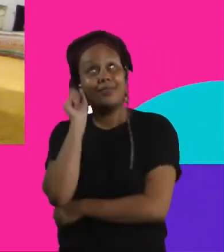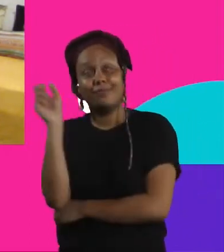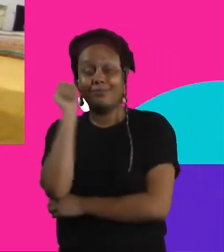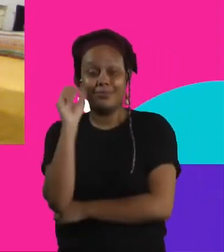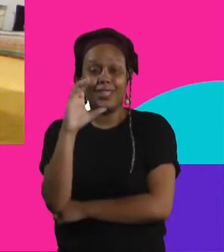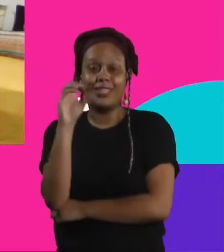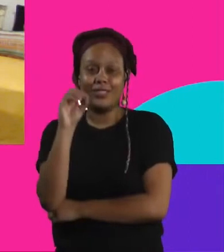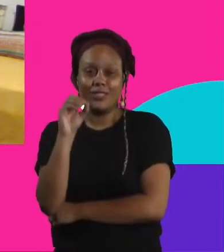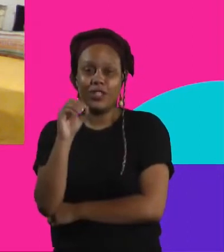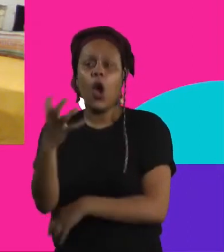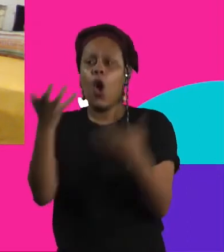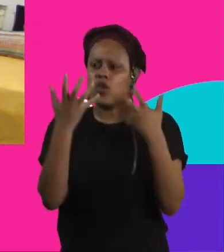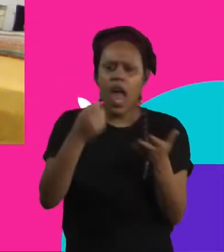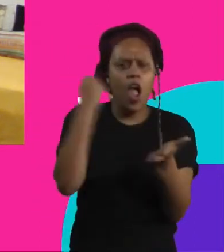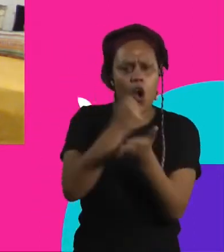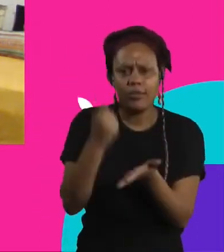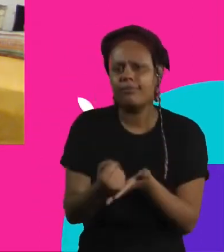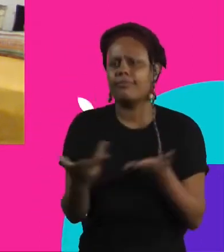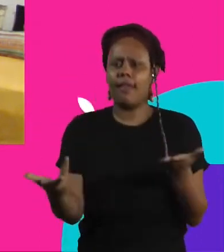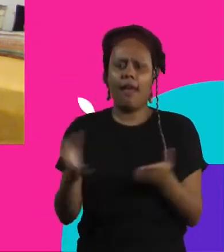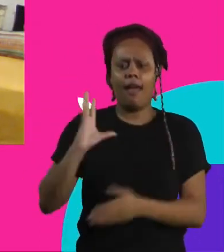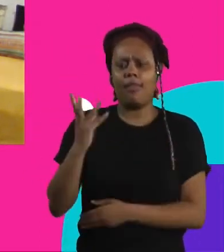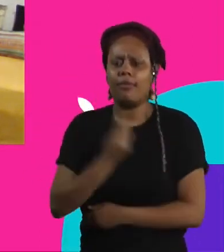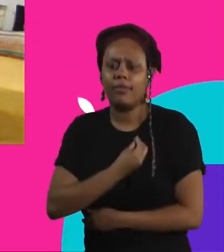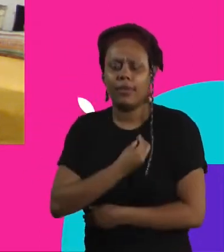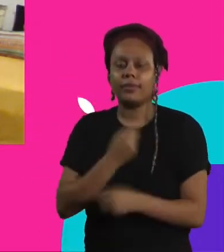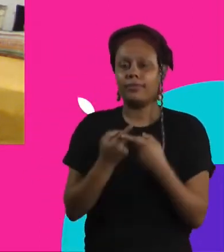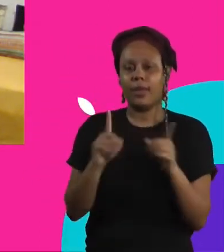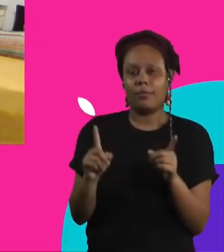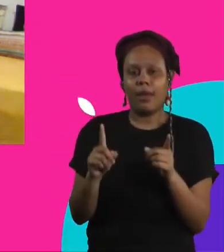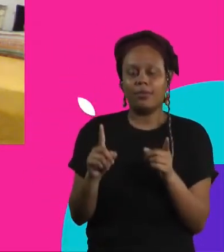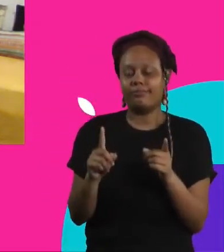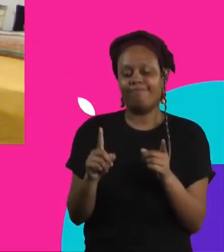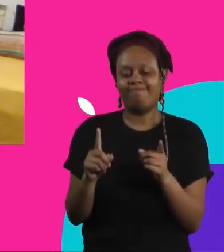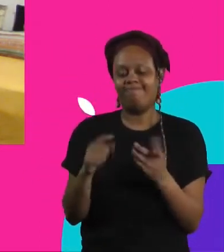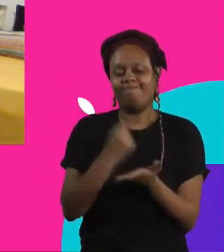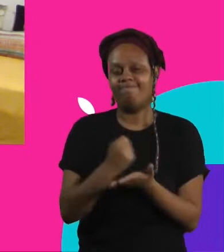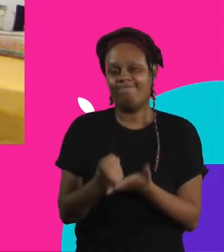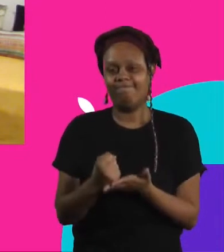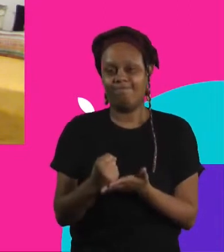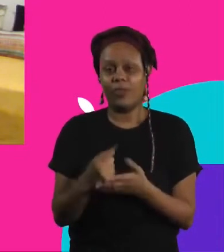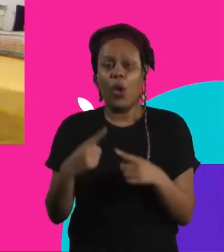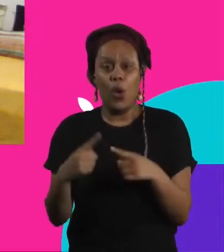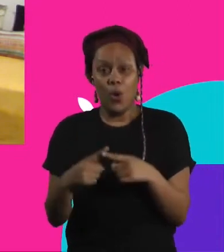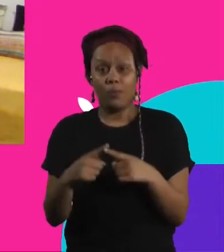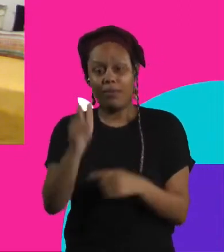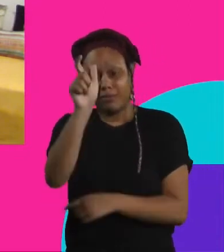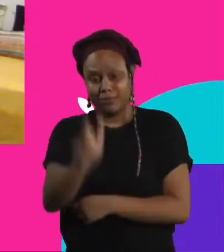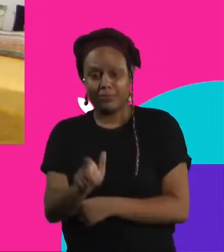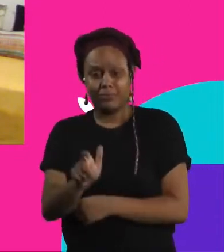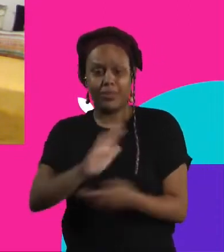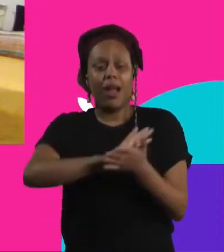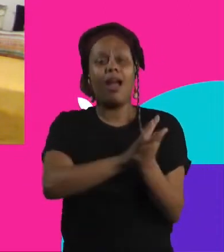empresa vai, eu quero que contrate trans. Mas não contrata, porque lá na ponta a pessoa tem preconceito. Não foi porque